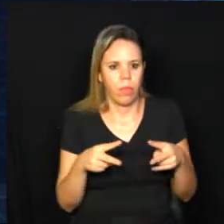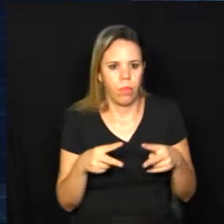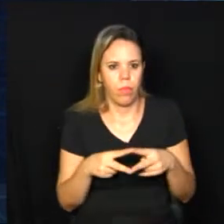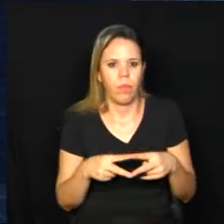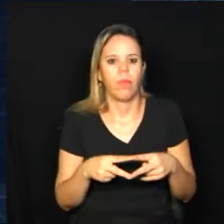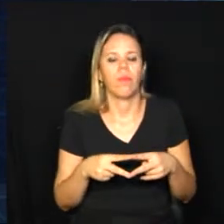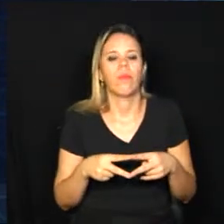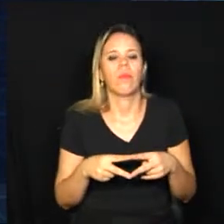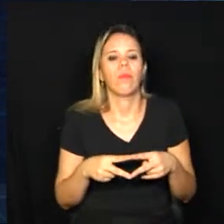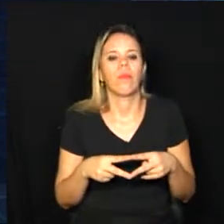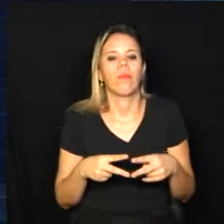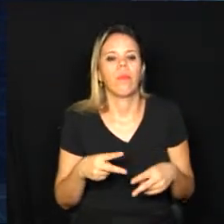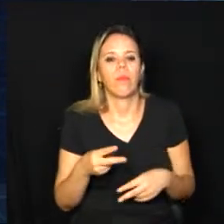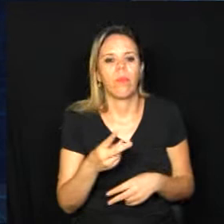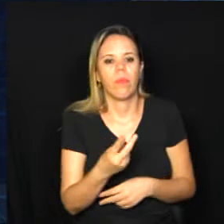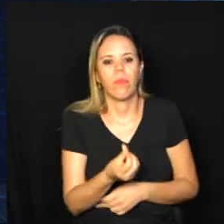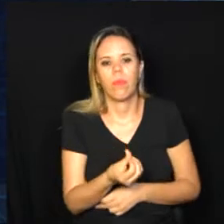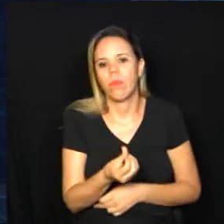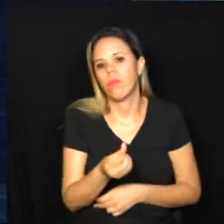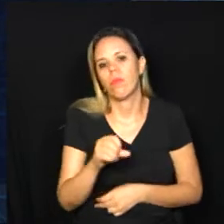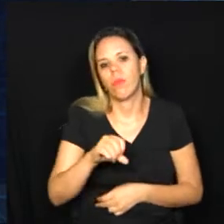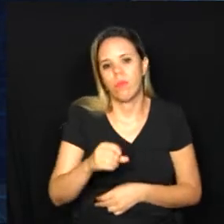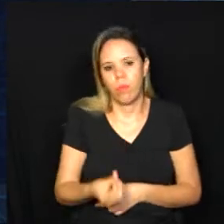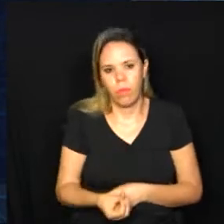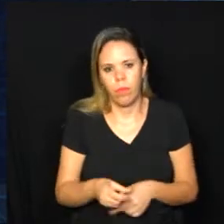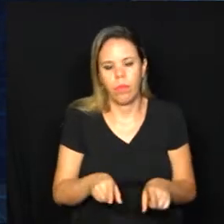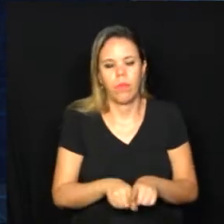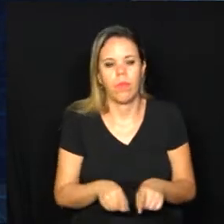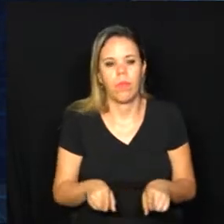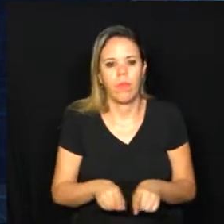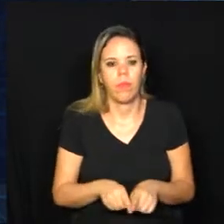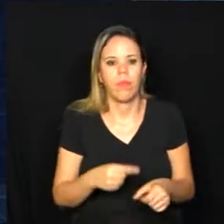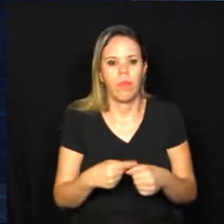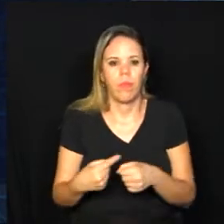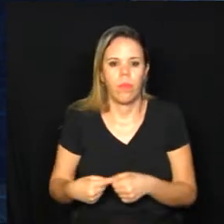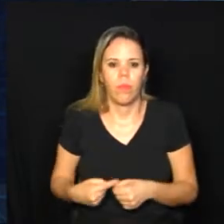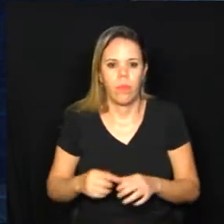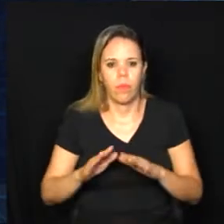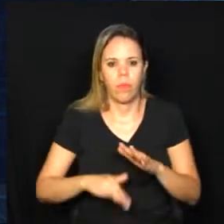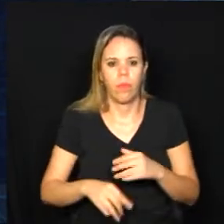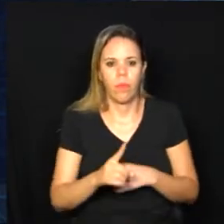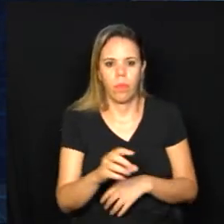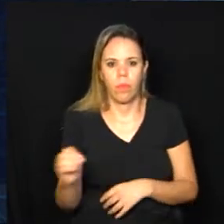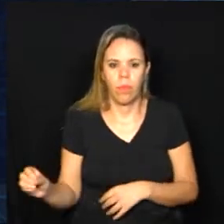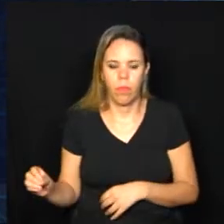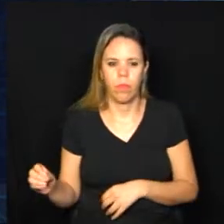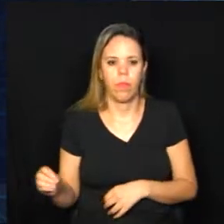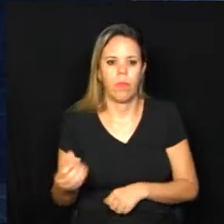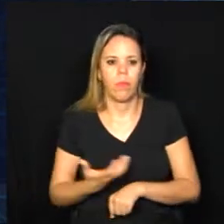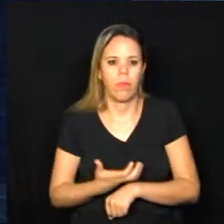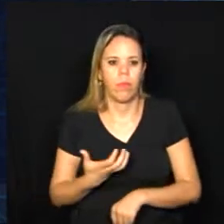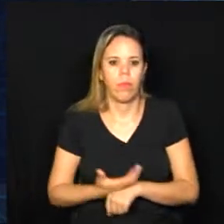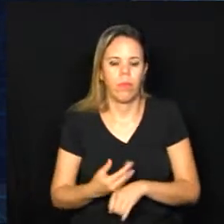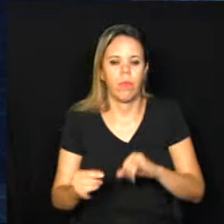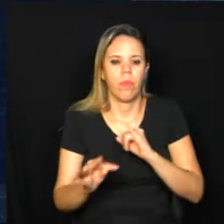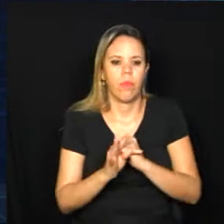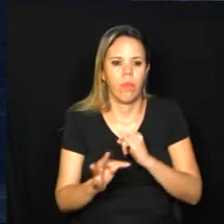na sequência cidades com menos de 100 óbitos na RMC. Paulínia, Nova